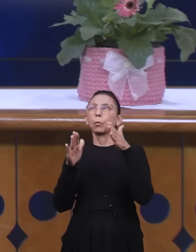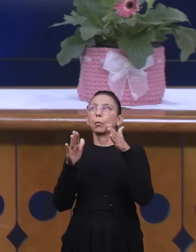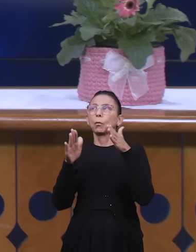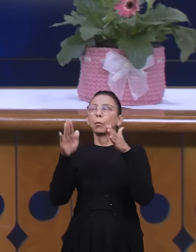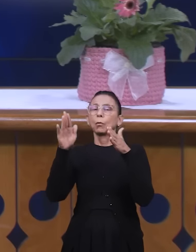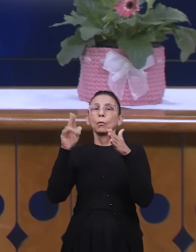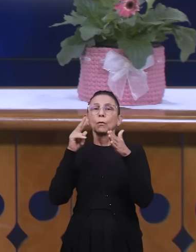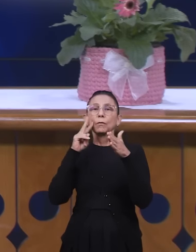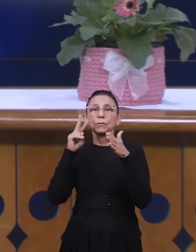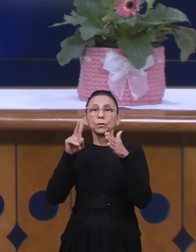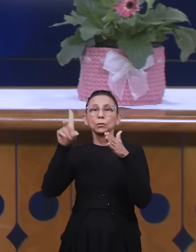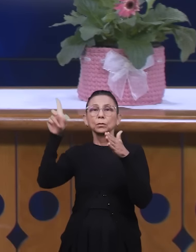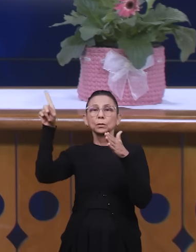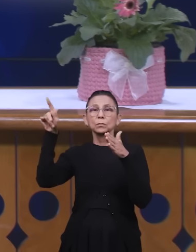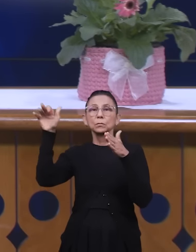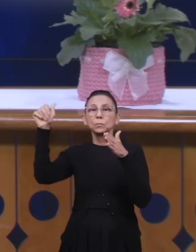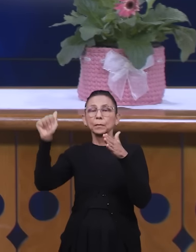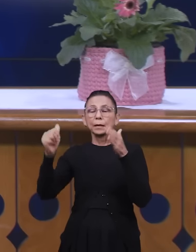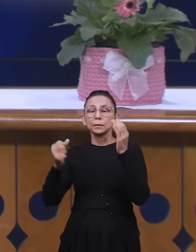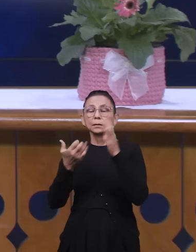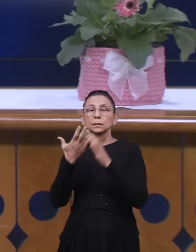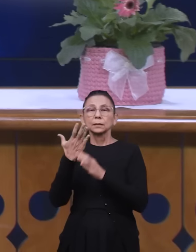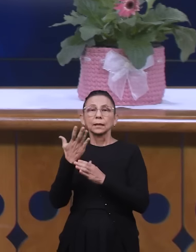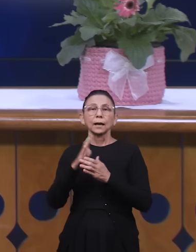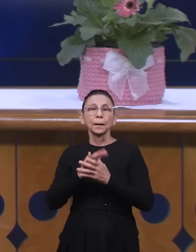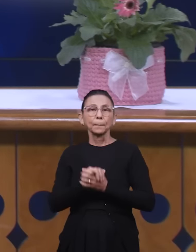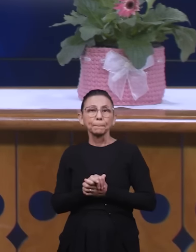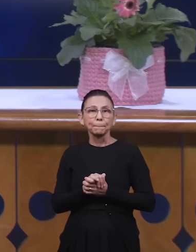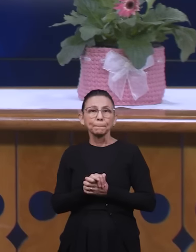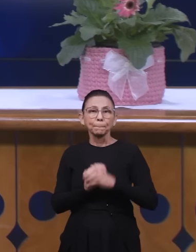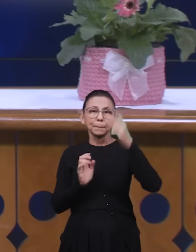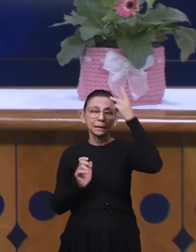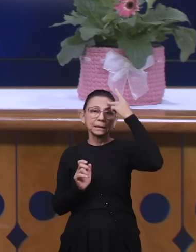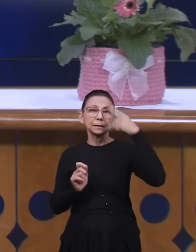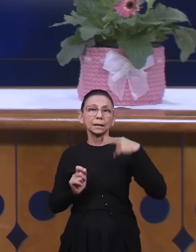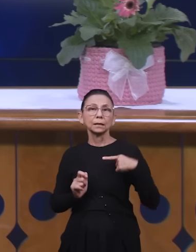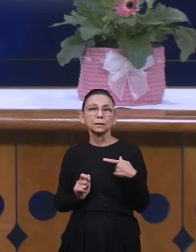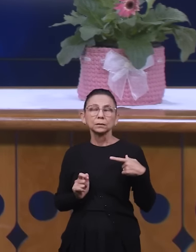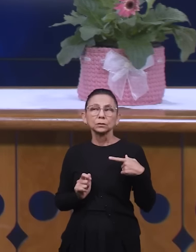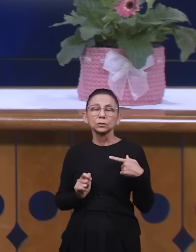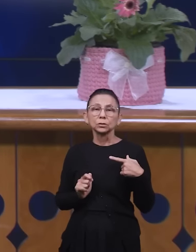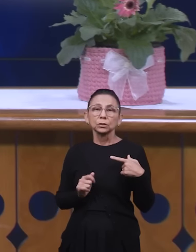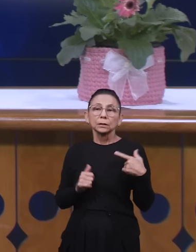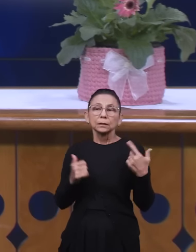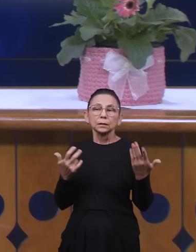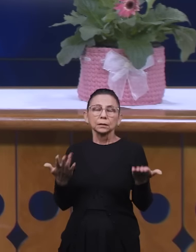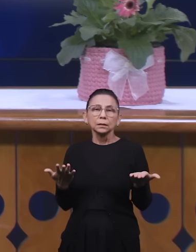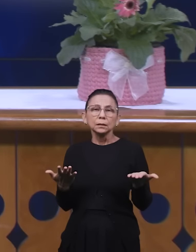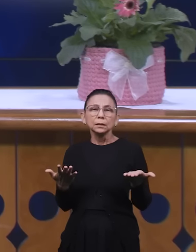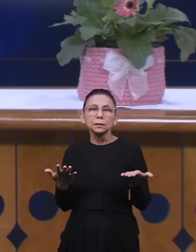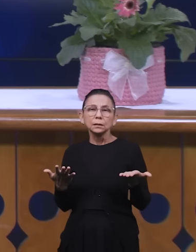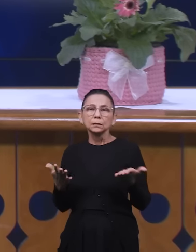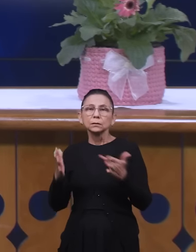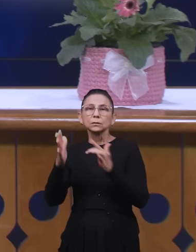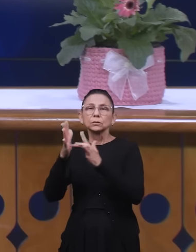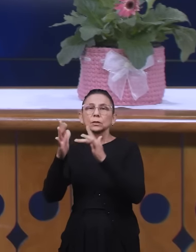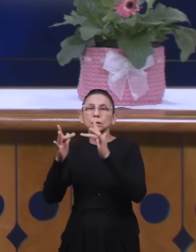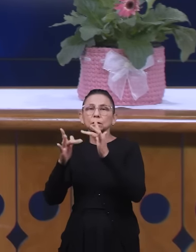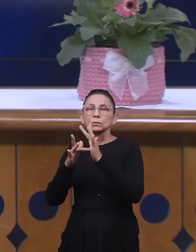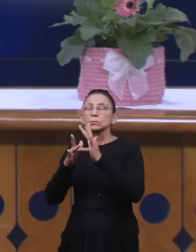homem. Aprove ao Pai que Jesus viesse na condição de homem para